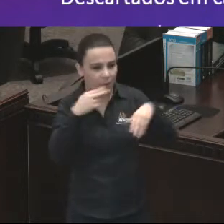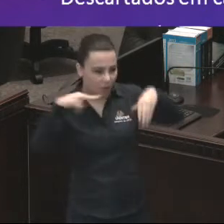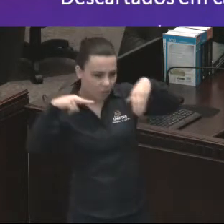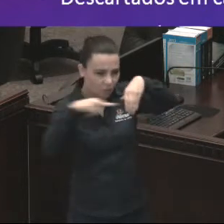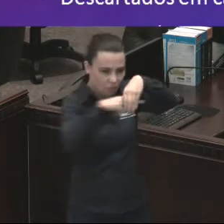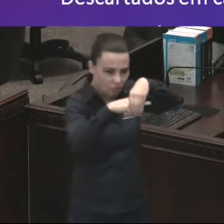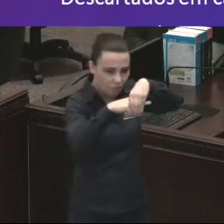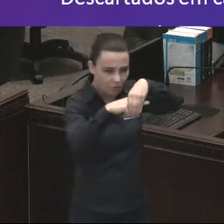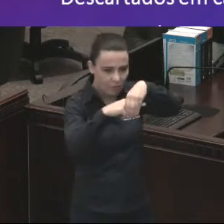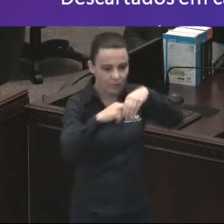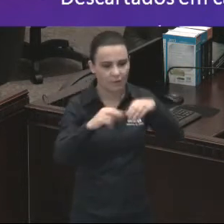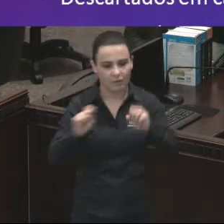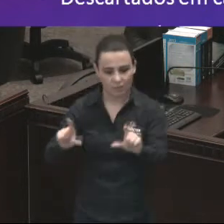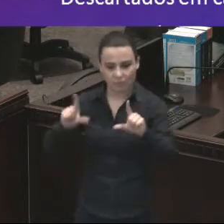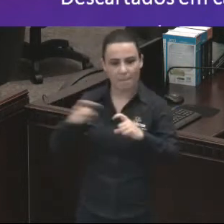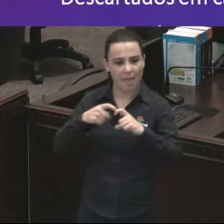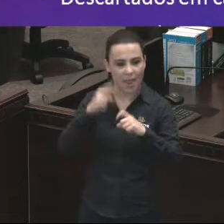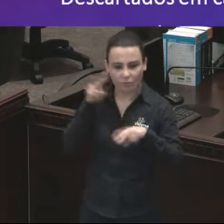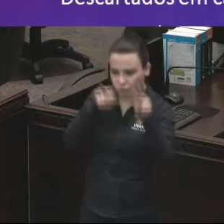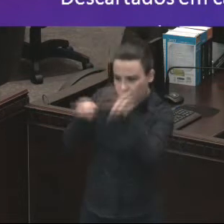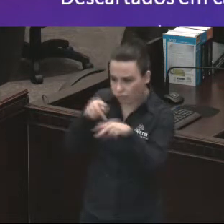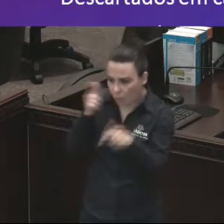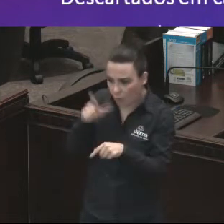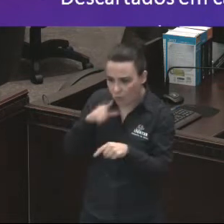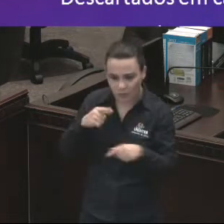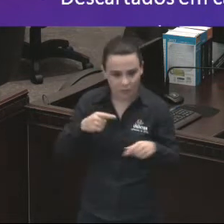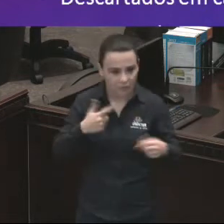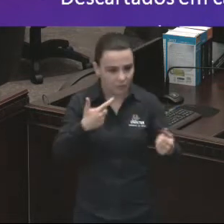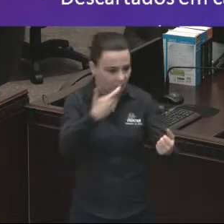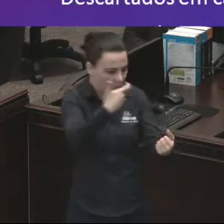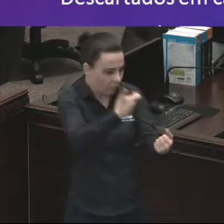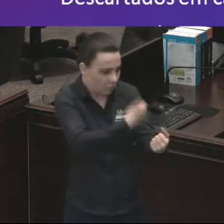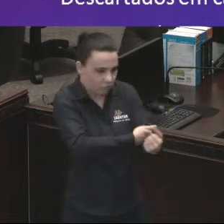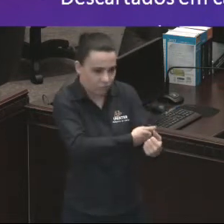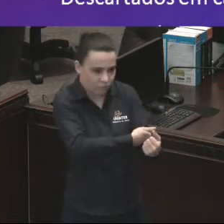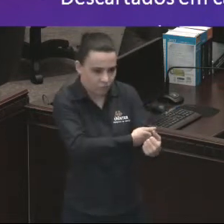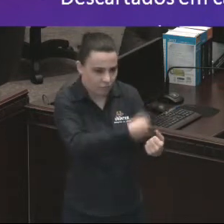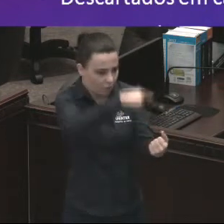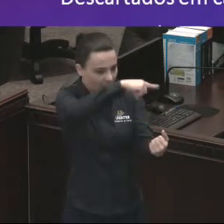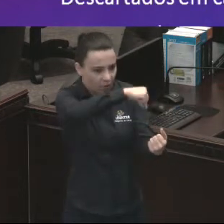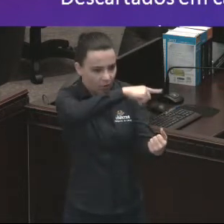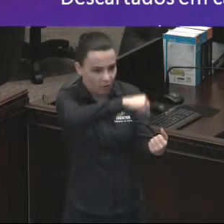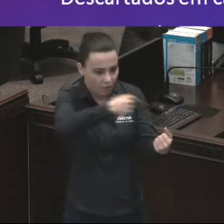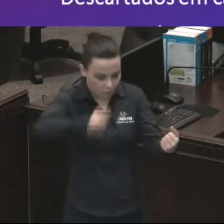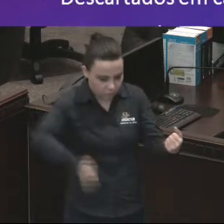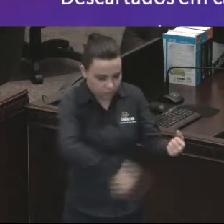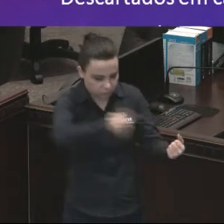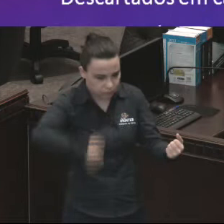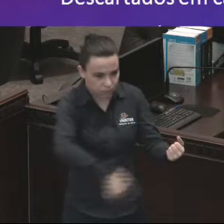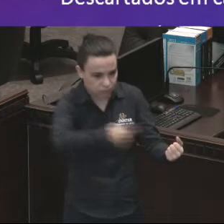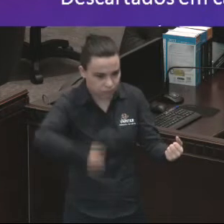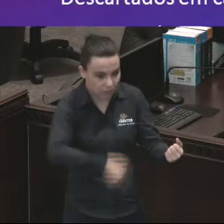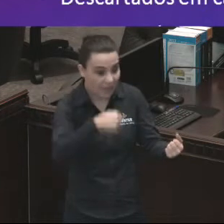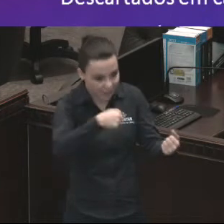fármaco que sobrou? O que, que eu faço com o medicamento que sobrou? Algumas pessoas jogam no lixo, algumas pessoas jogam no vaso sanitário,